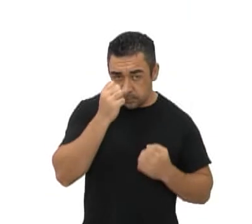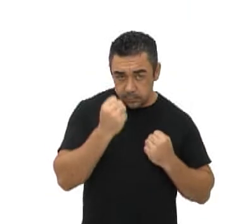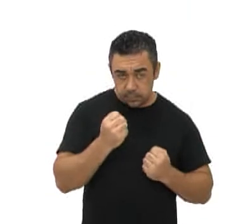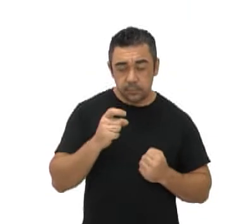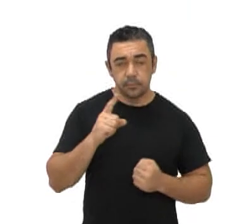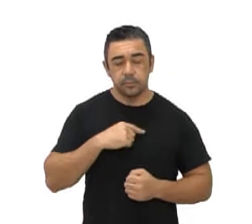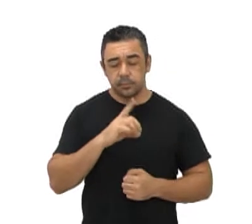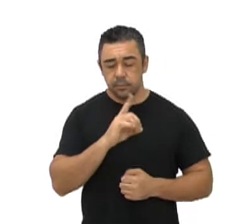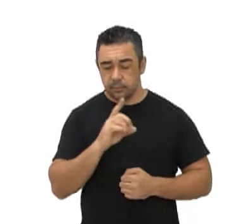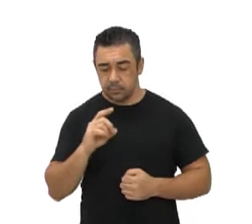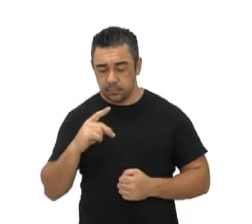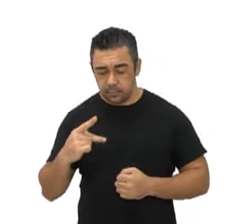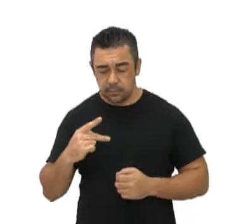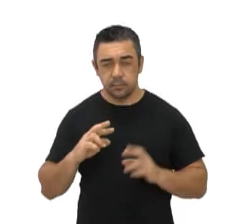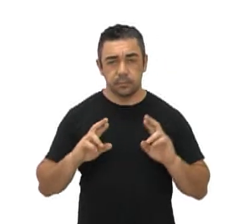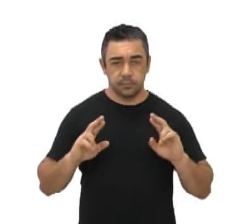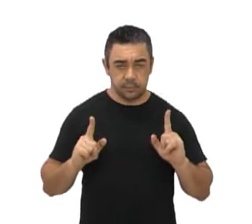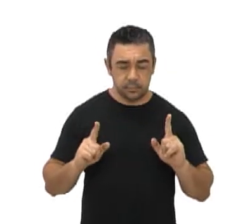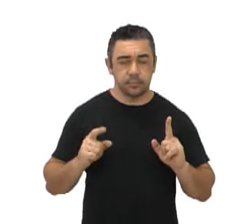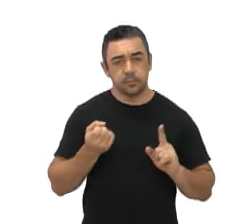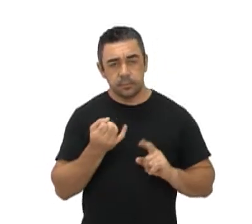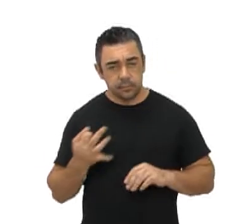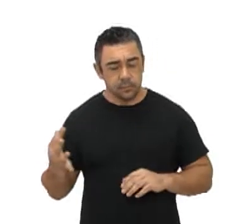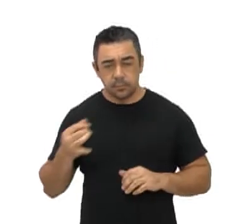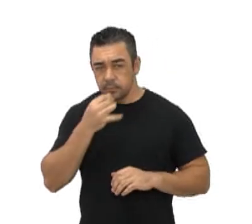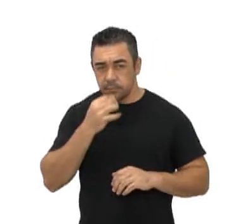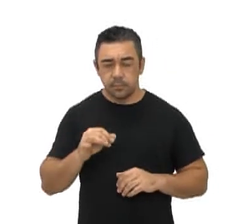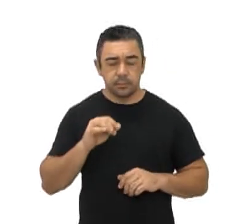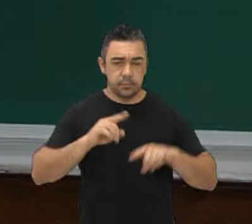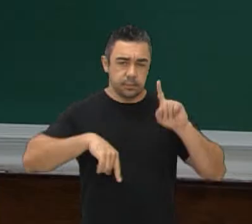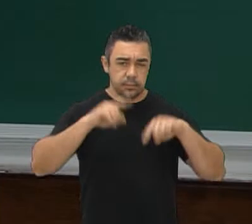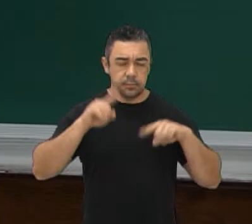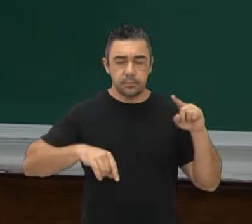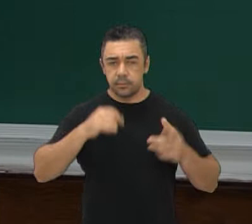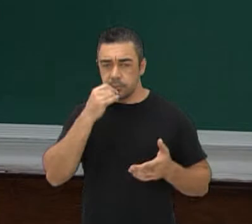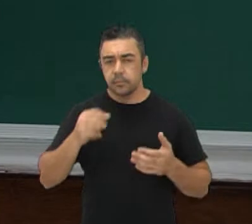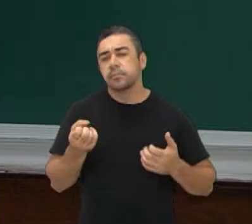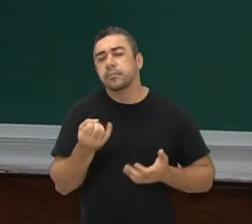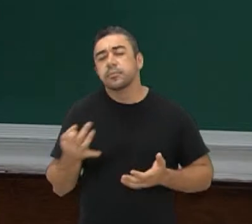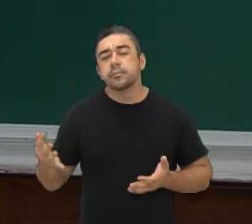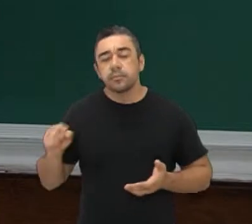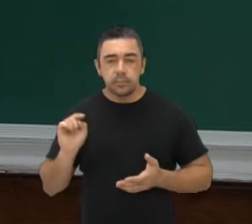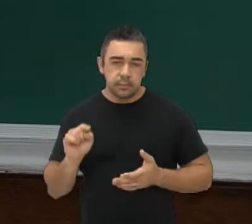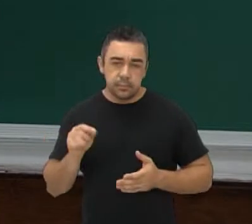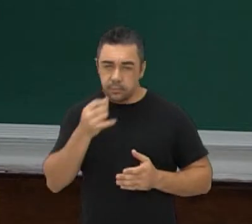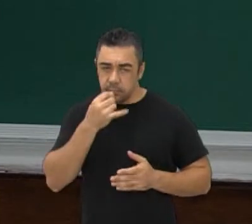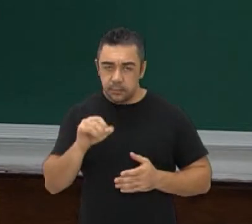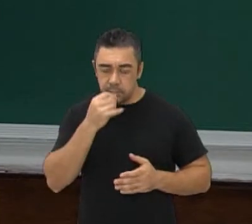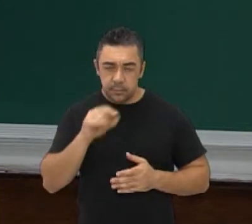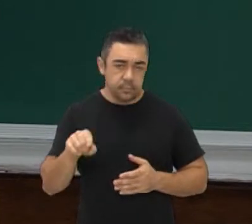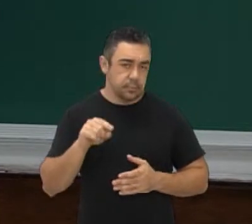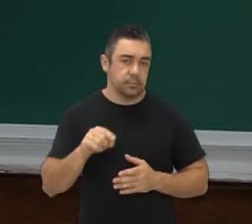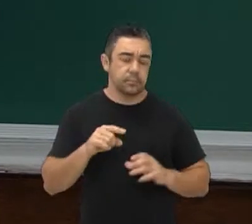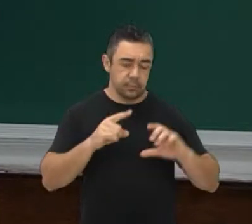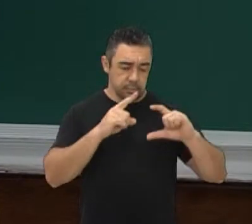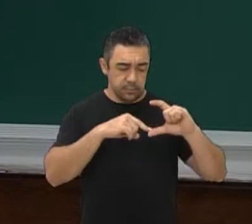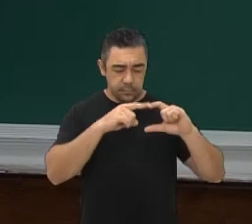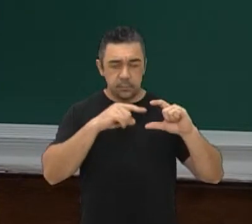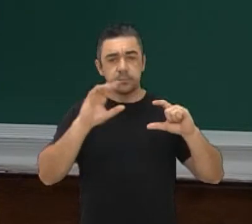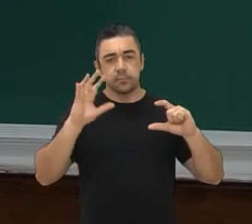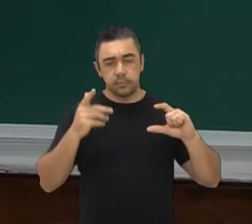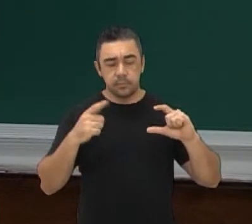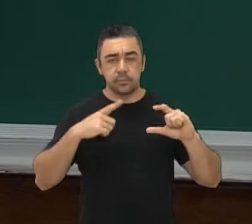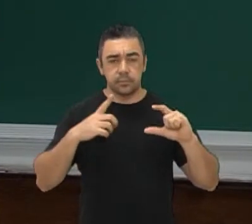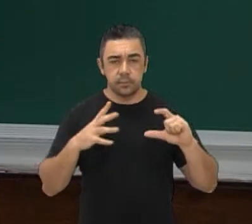a DDP, diferença de potencial ou simplesmente variação de energia, ou seja, quanta energia que aquela reação de oxirredução